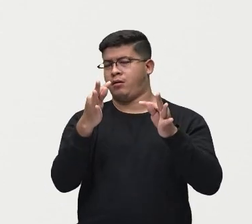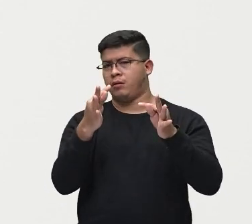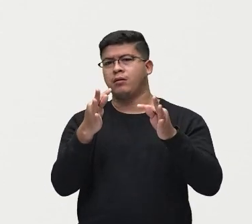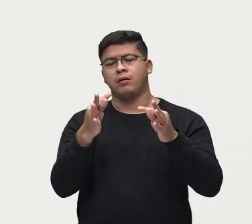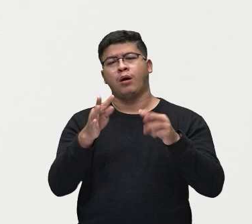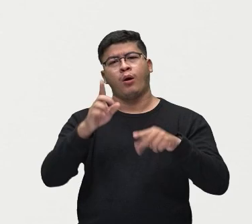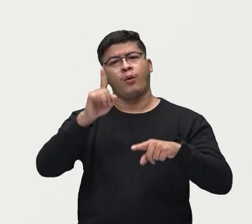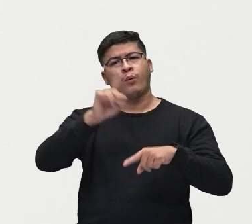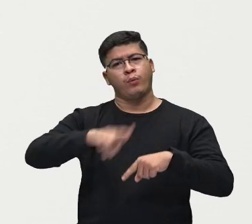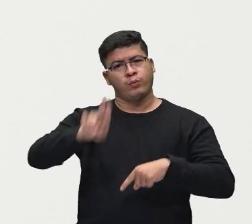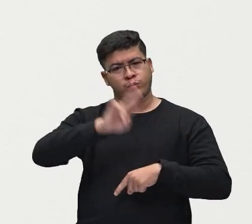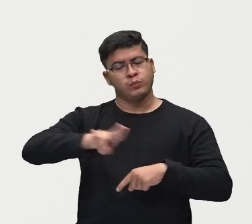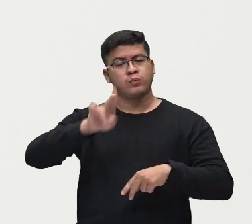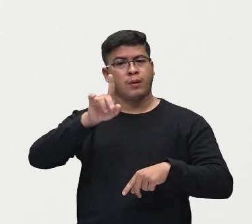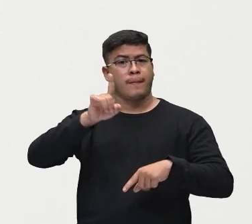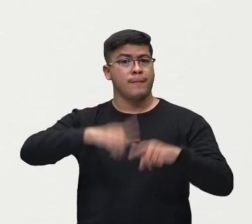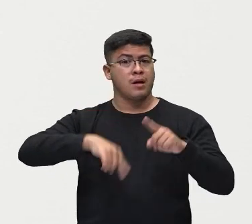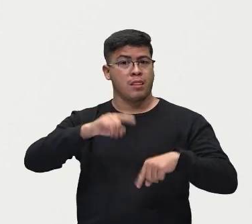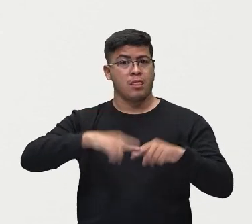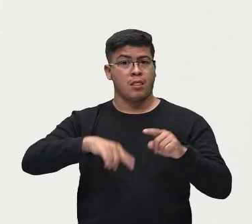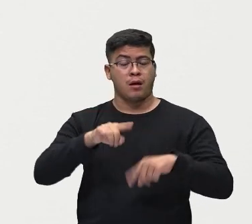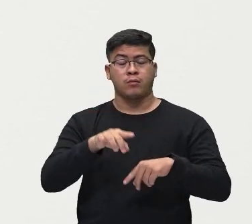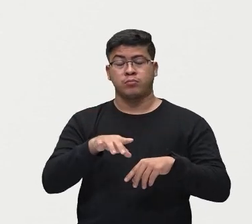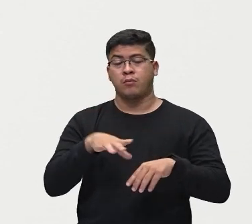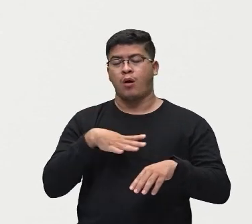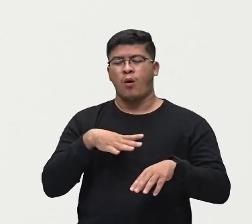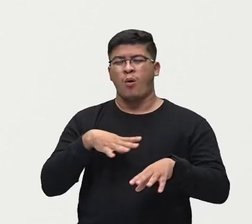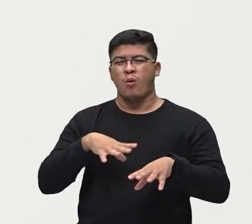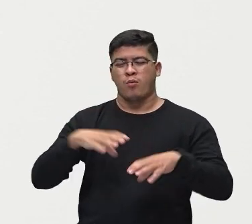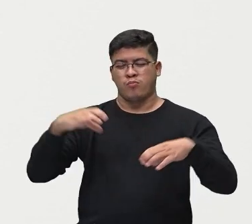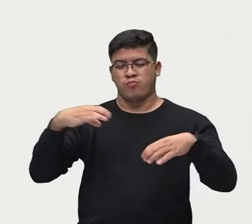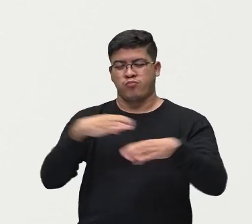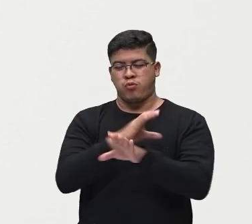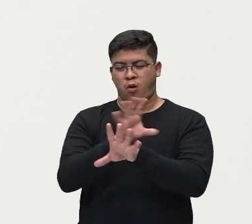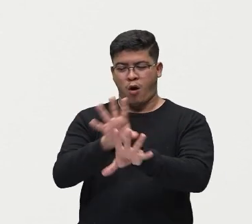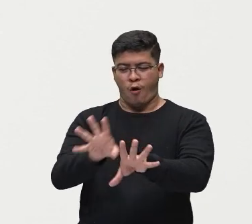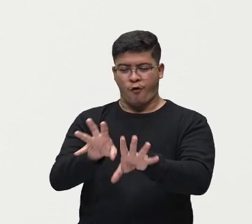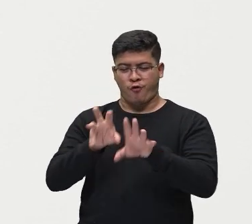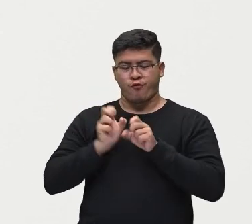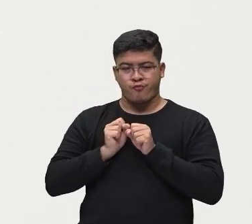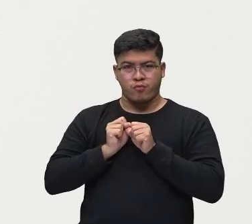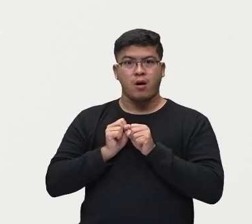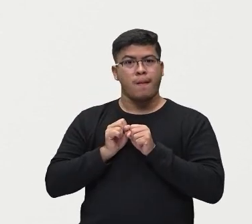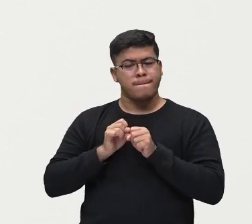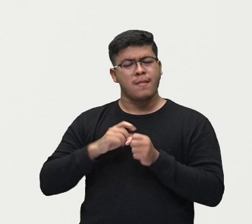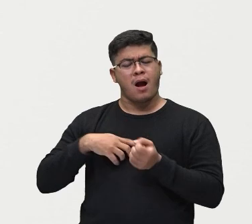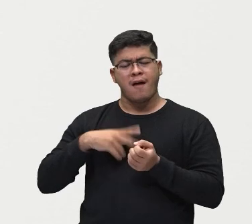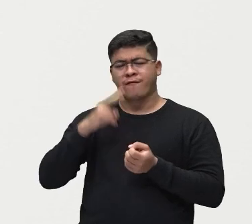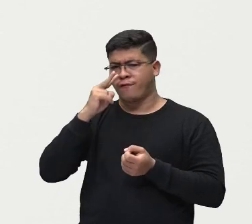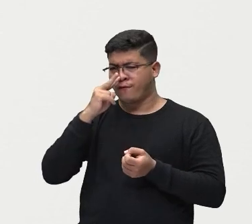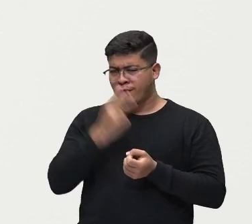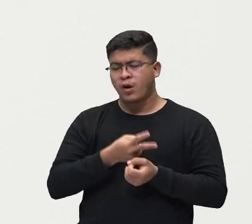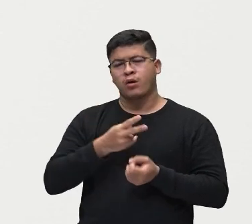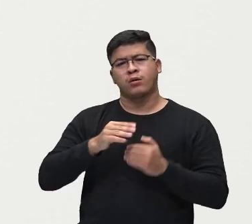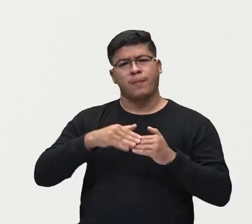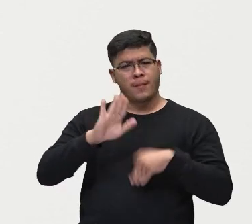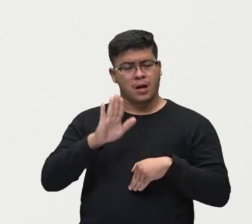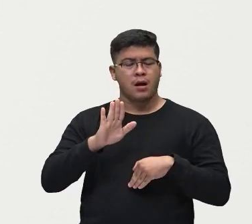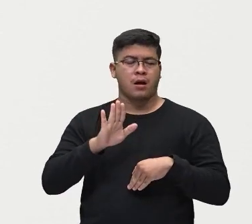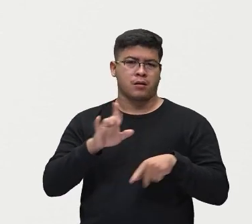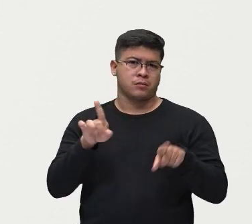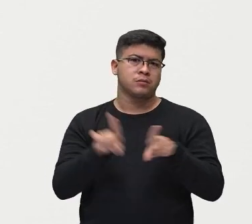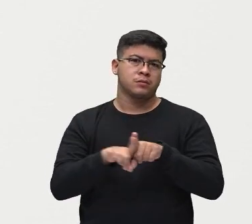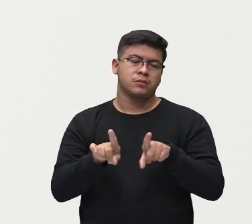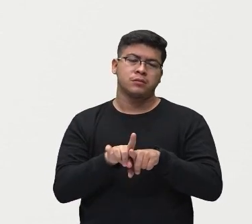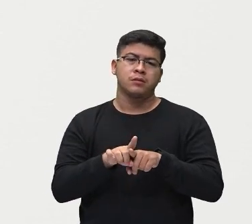materiais, materiais que absorvem menos calor, materiais mais resistentes, também é uma aplicabilidade